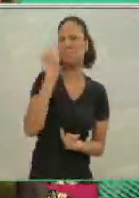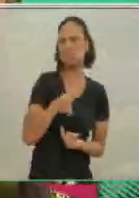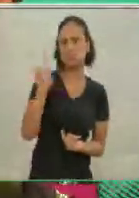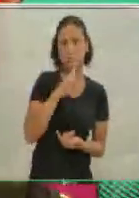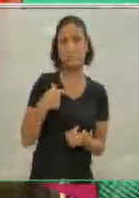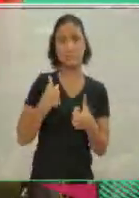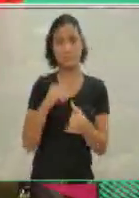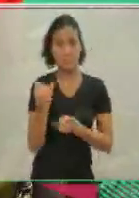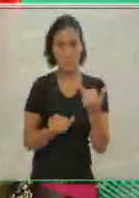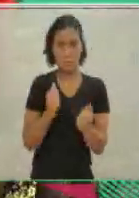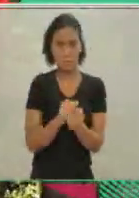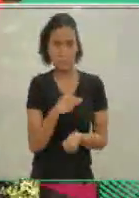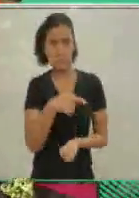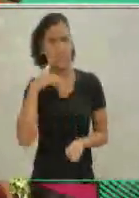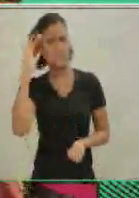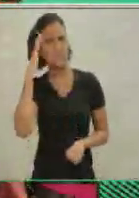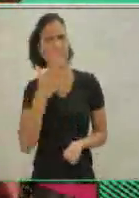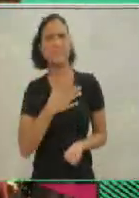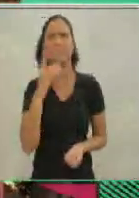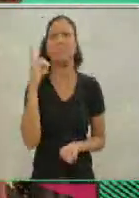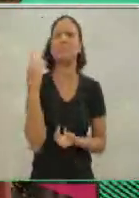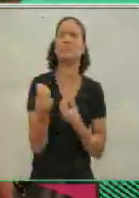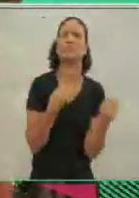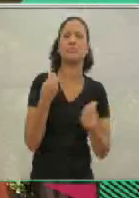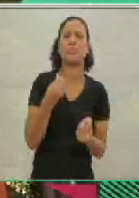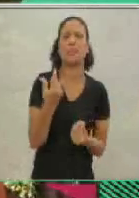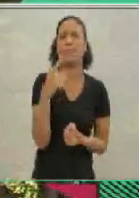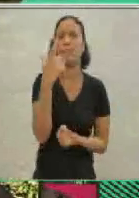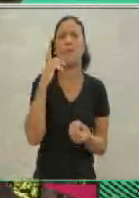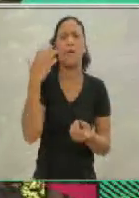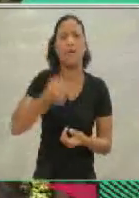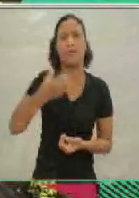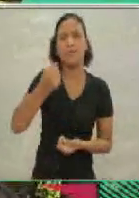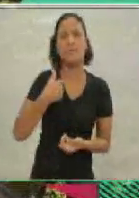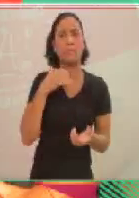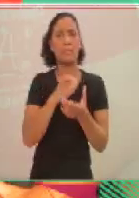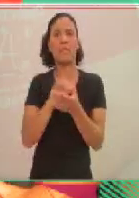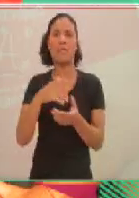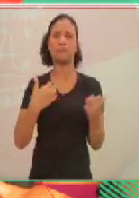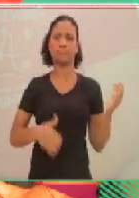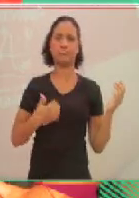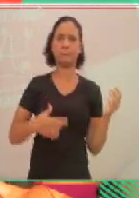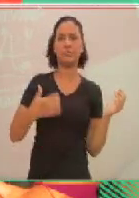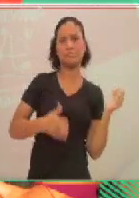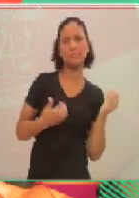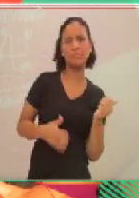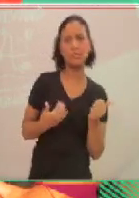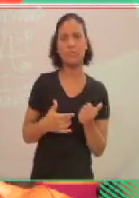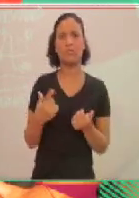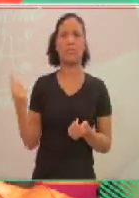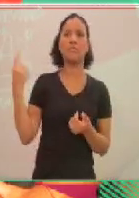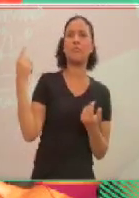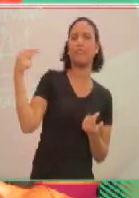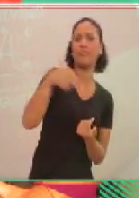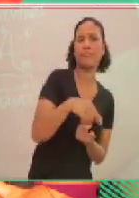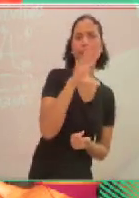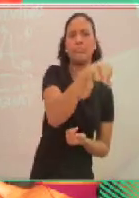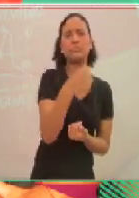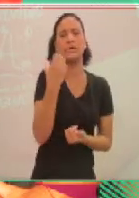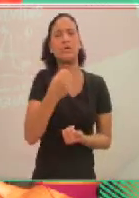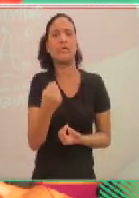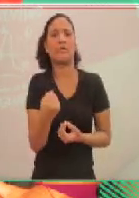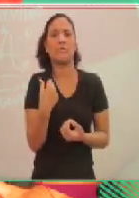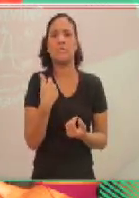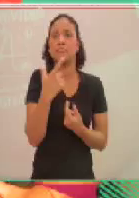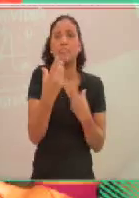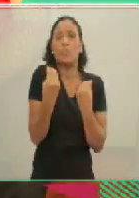leite, meu marido é músico, ia tocar, falei, ele não vai vir aqui agora para buscar leite pra gente, eu tenho que comprar leite para fazer a mamadeira dele, né? Como será? Eu nunca tinha saído